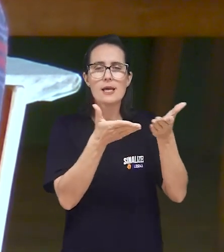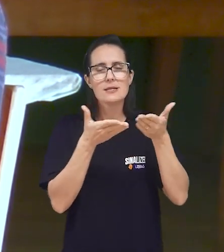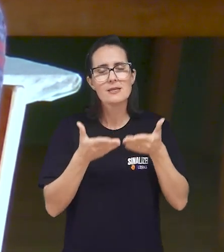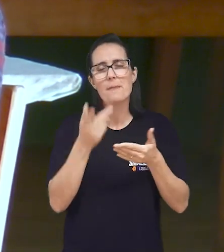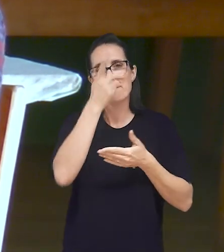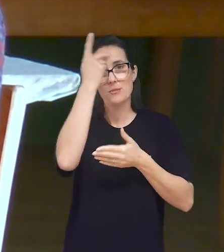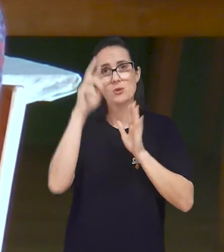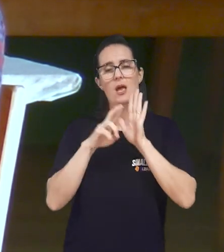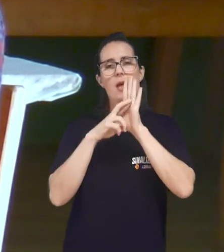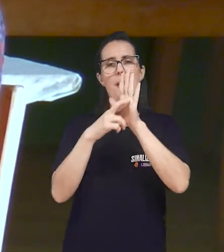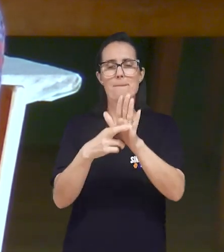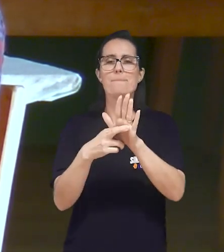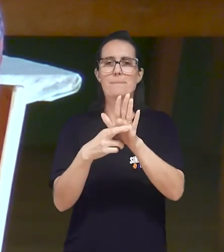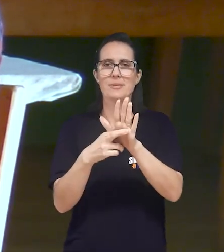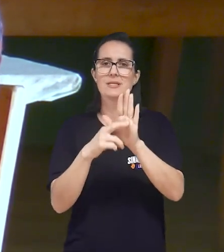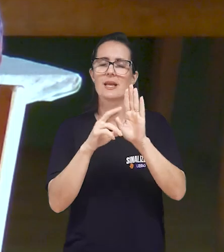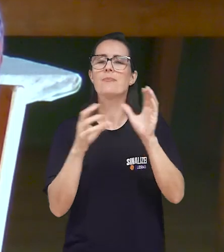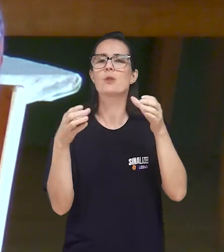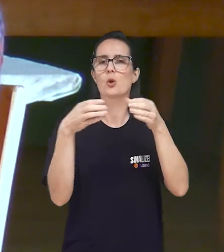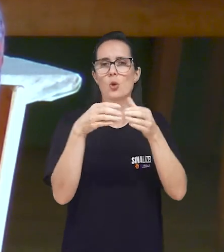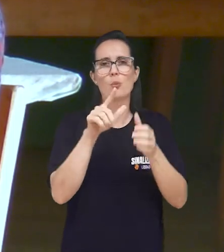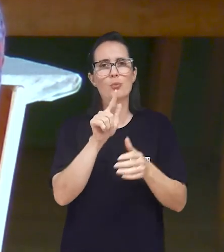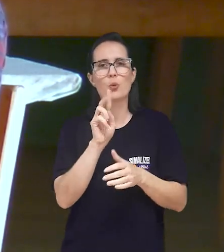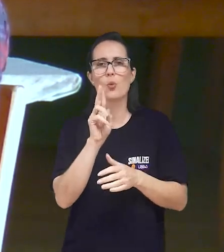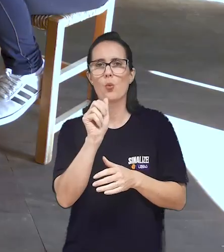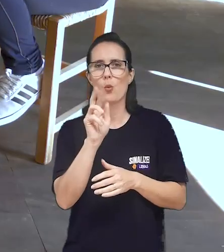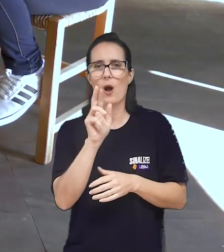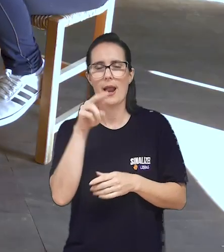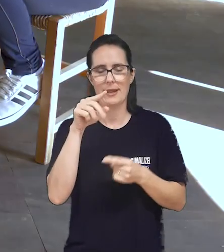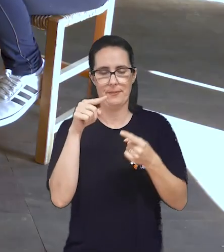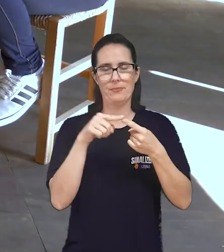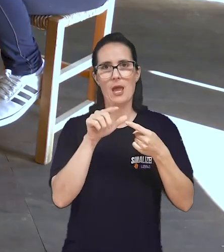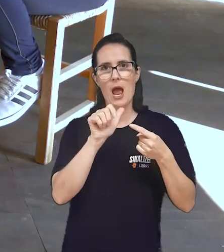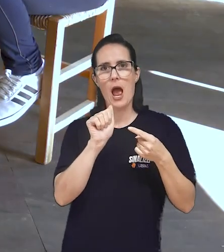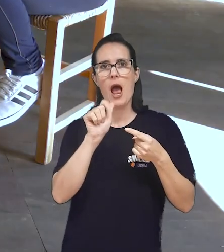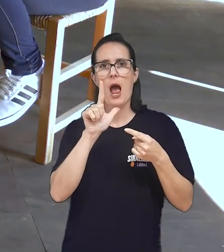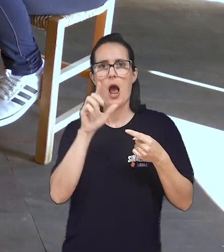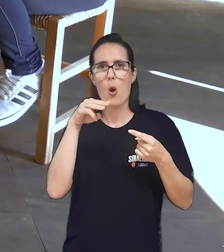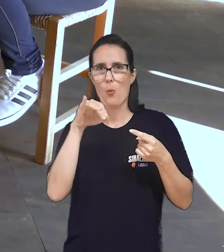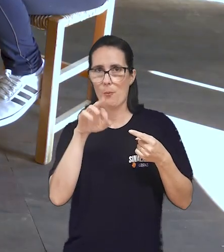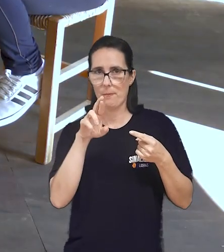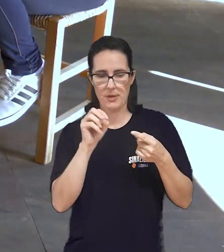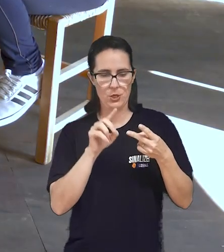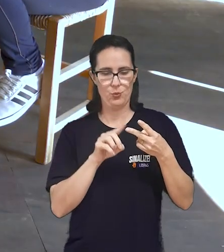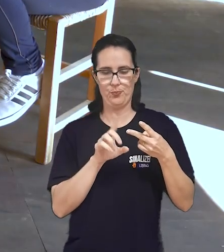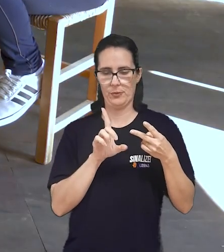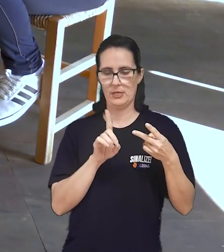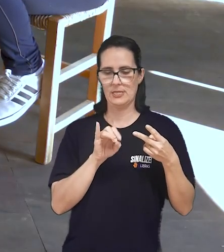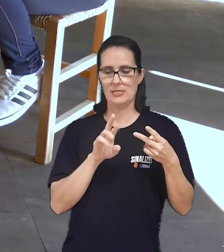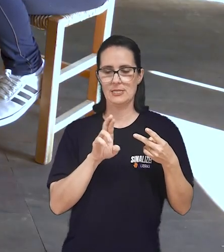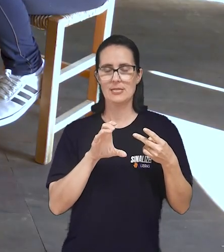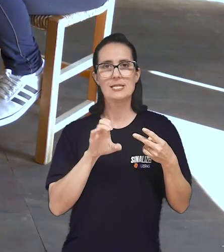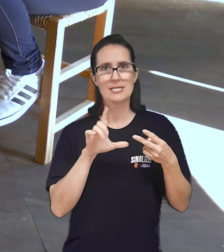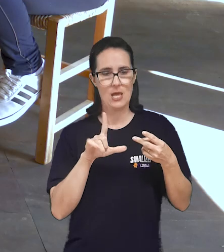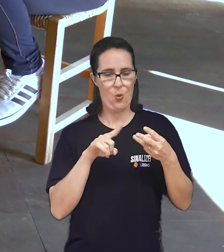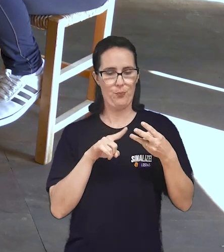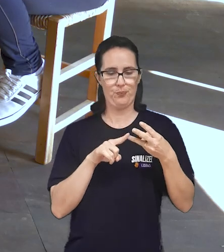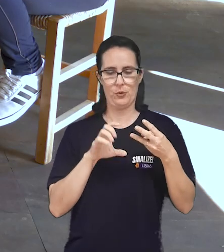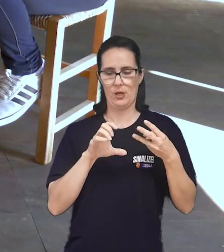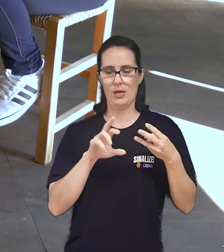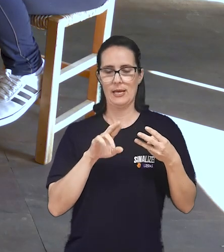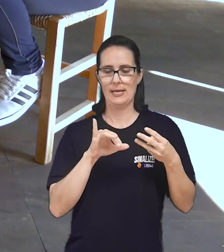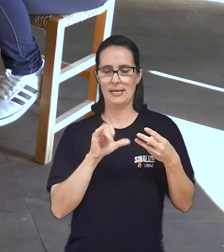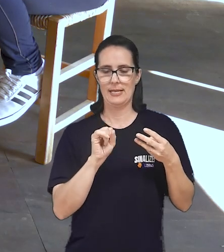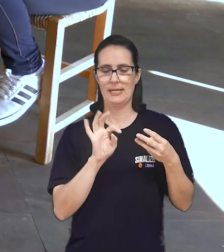representantes da Sociedade Esportiva e Recreativa Guarani, o senhor Almiro, o Dirceu e o Cristian, cada